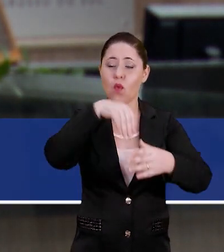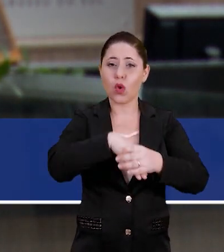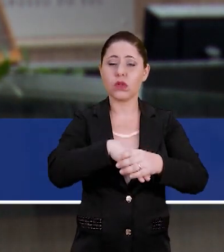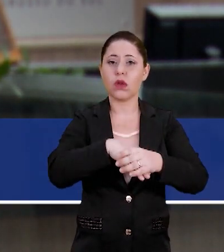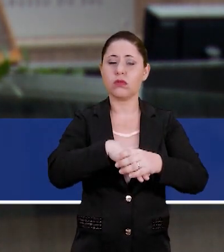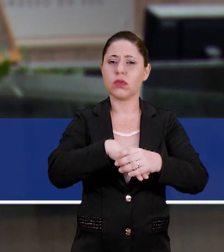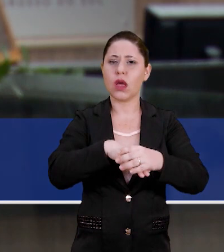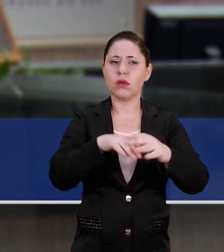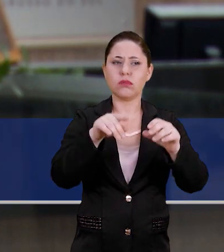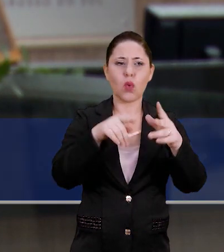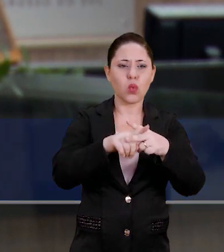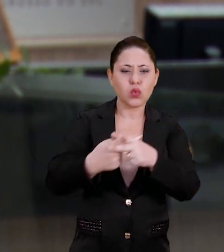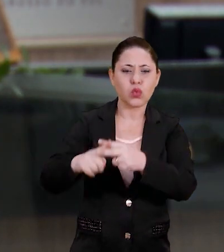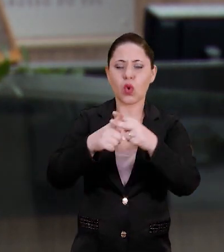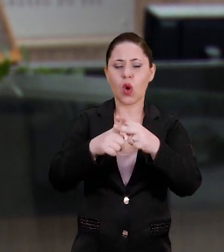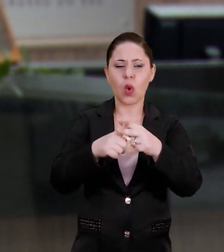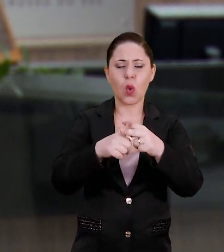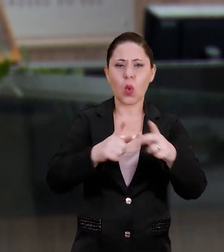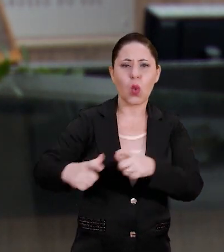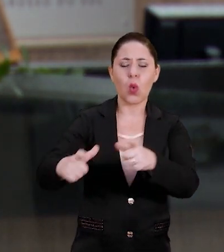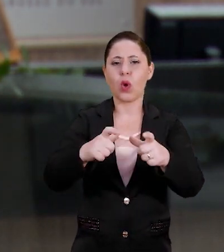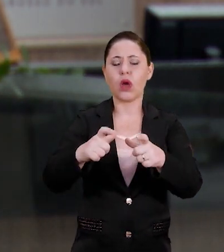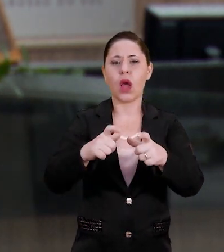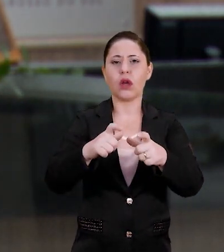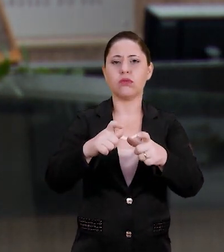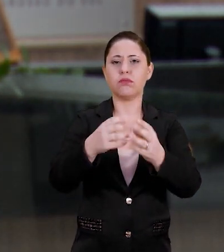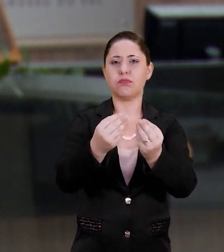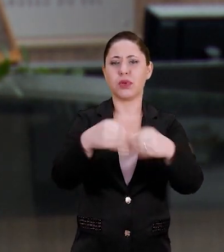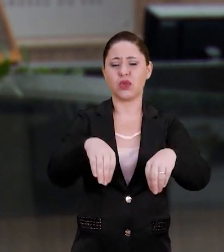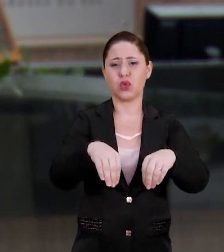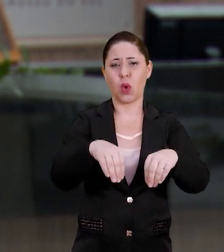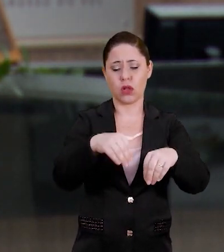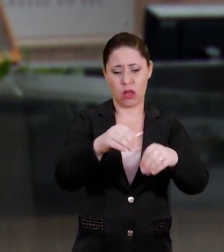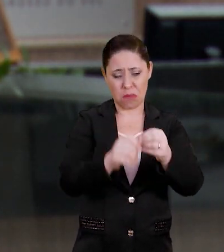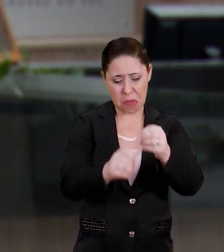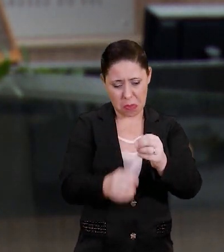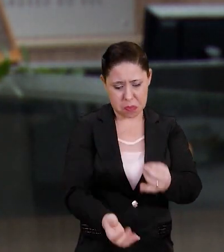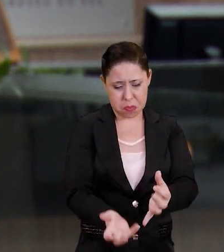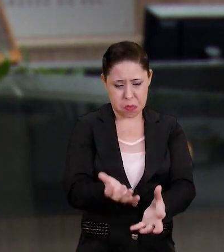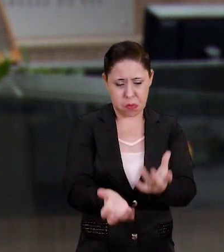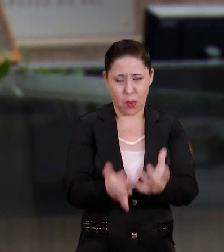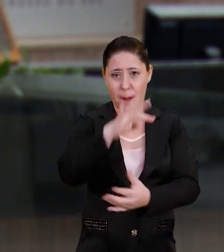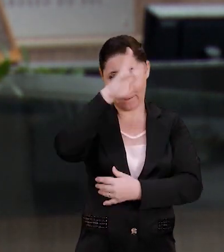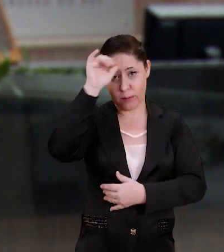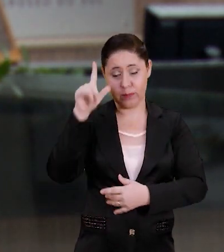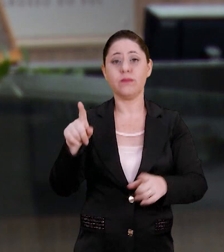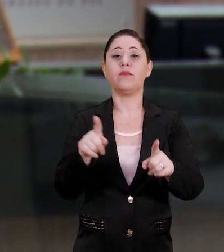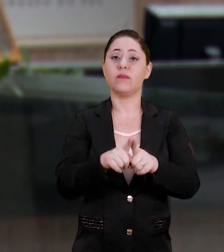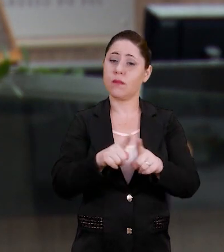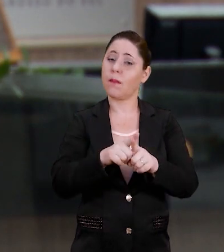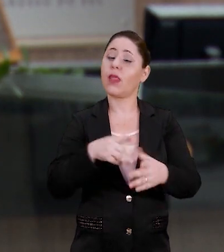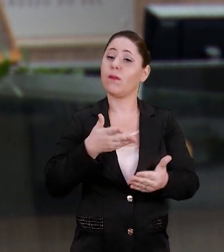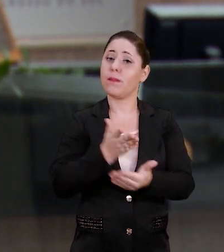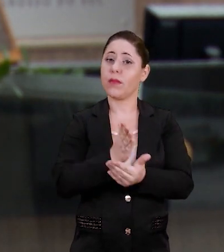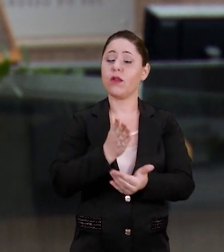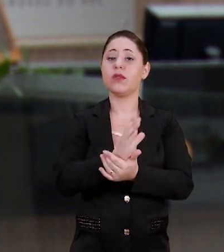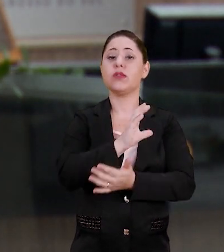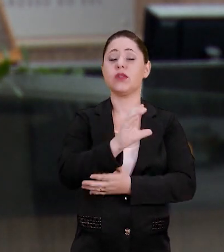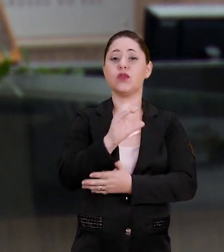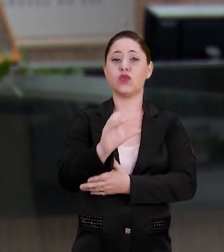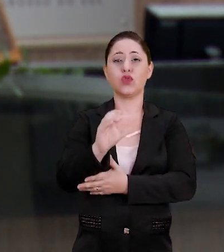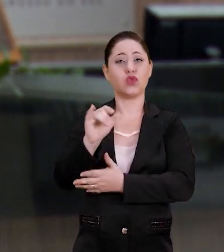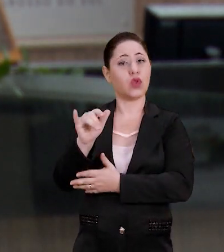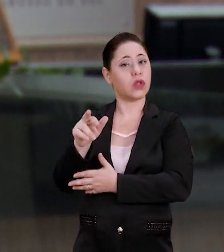para garantir a reparação de áreas degradadas decorrentes de incêndios provocados em Mato Grosso do Sul também foram aprovados